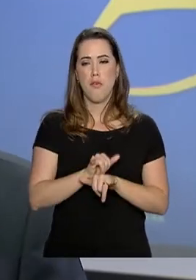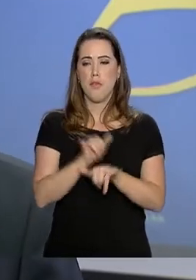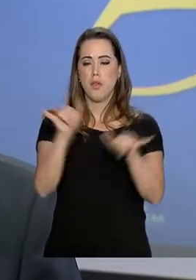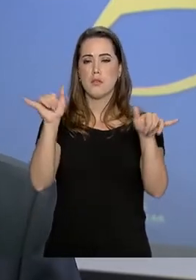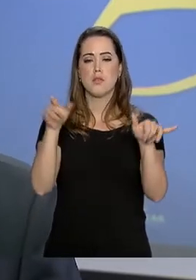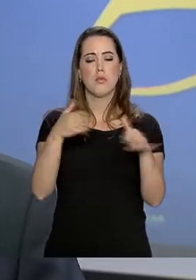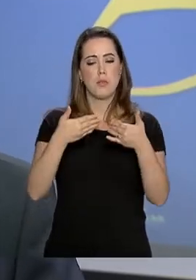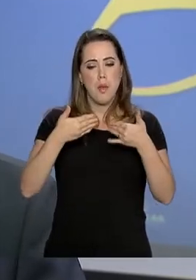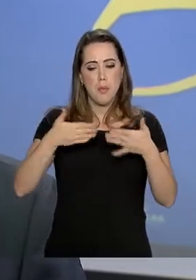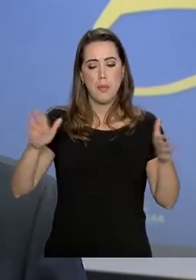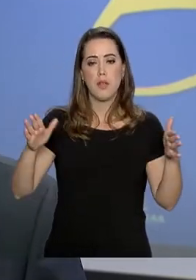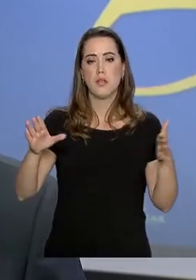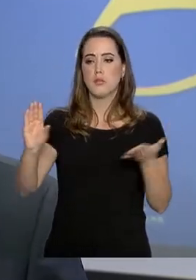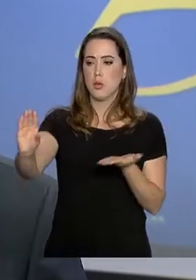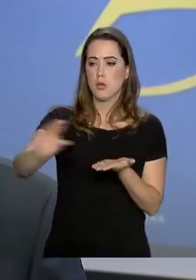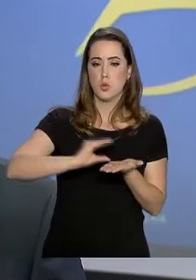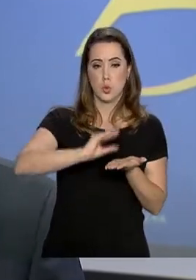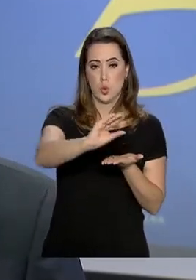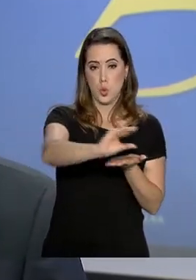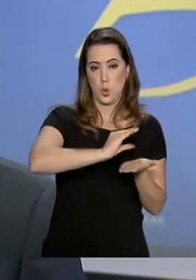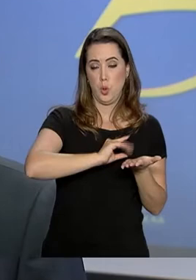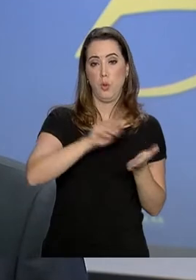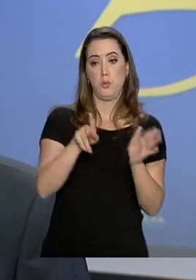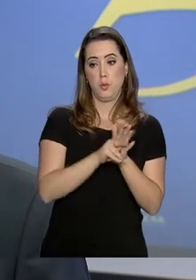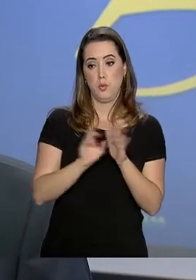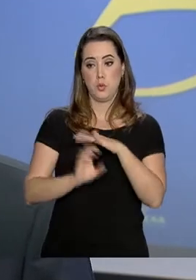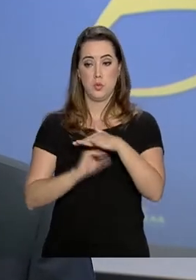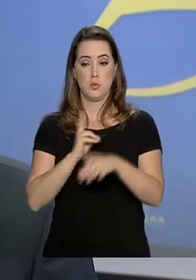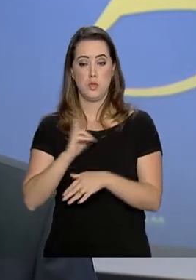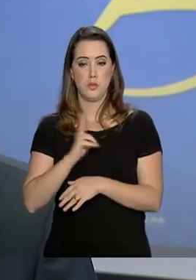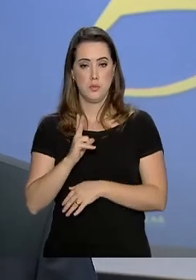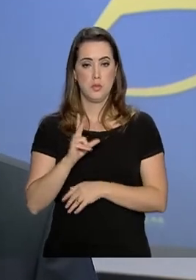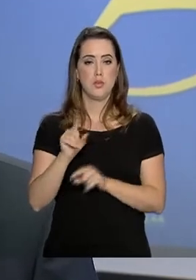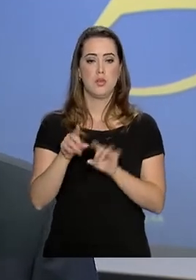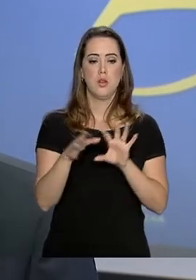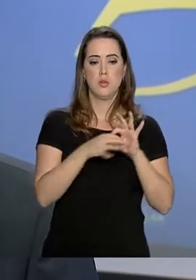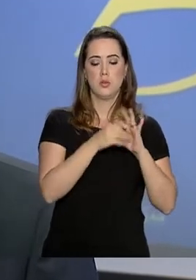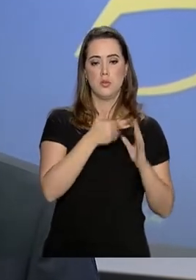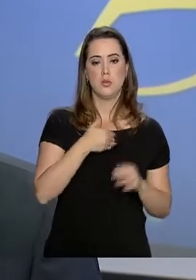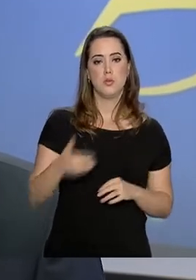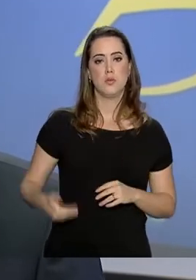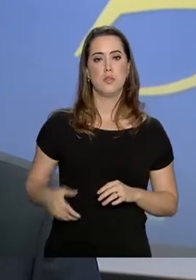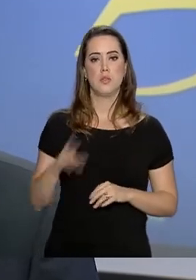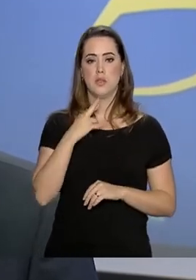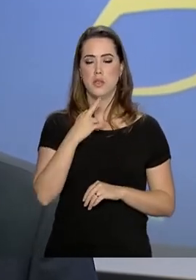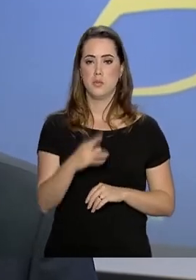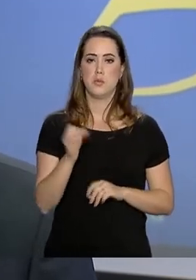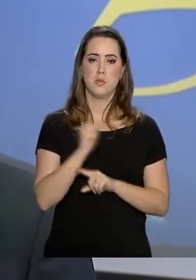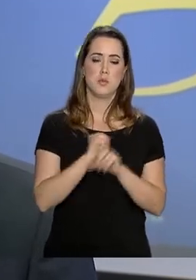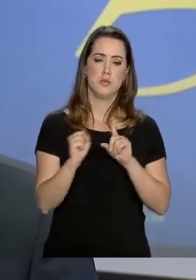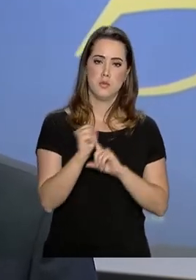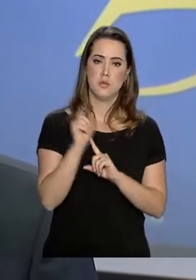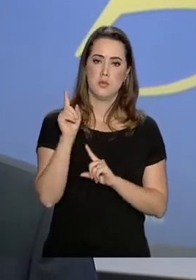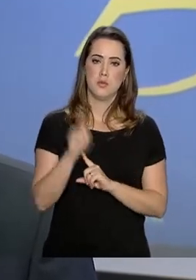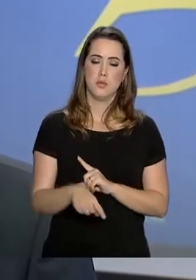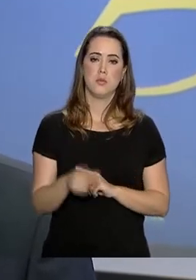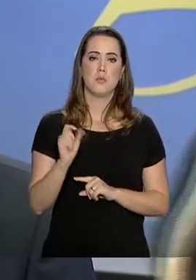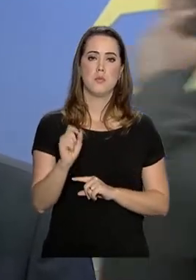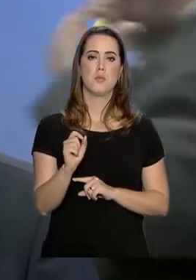civil está aberto a investimentos privados, em parceria com investimentos públicos e o resultado disso para a sociedade